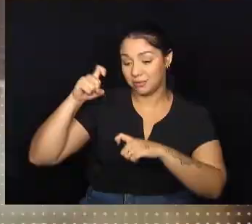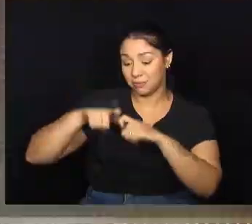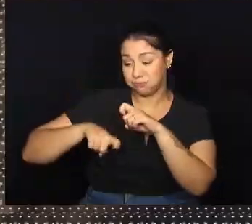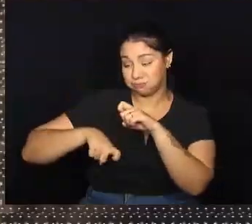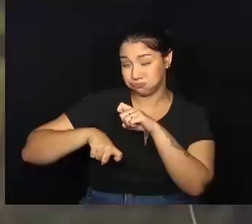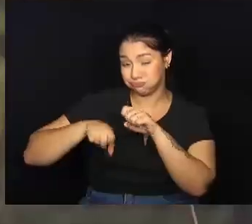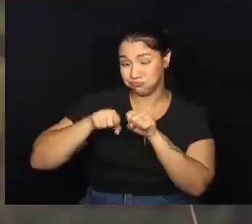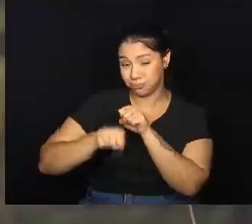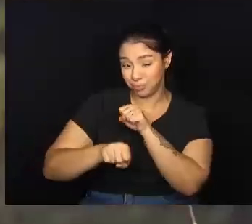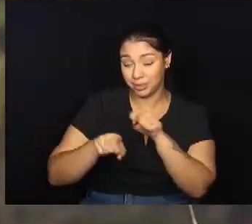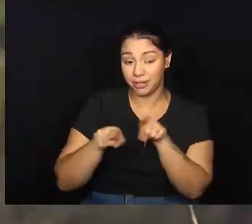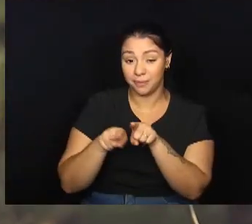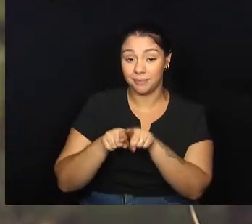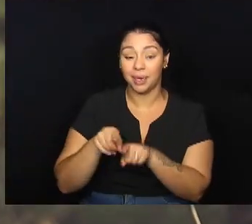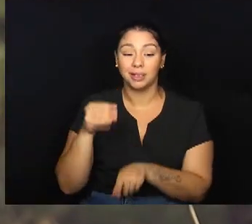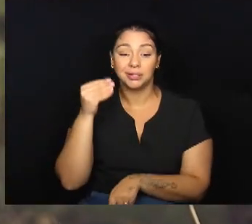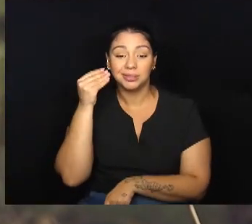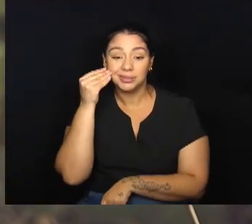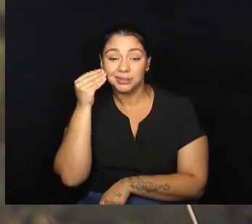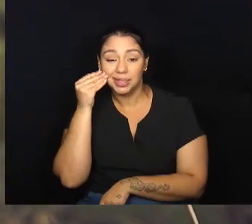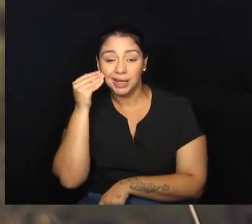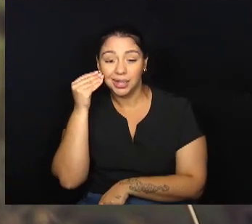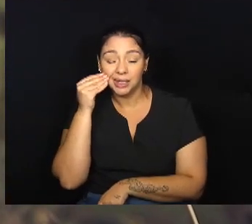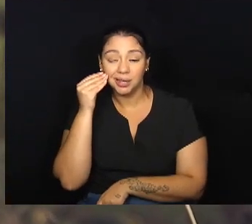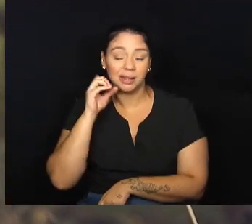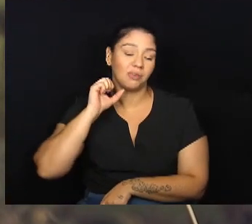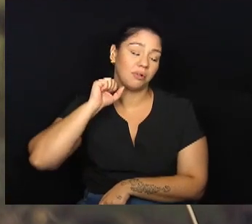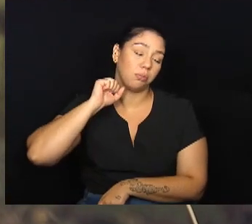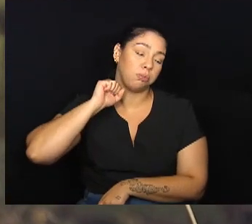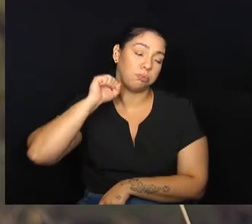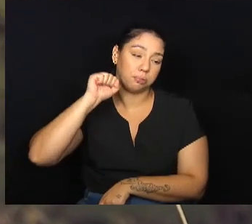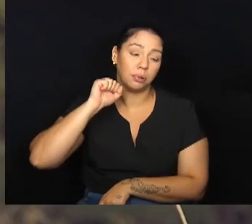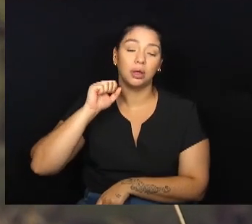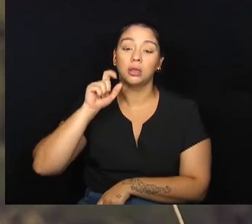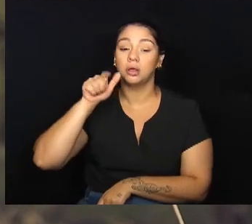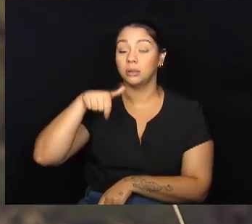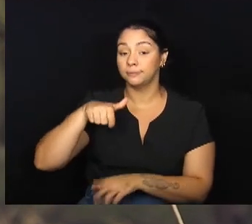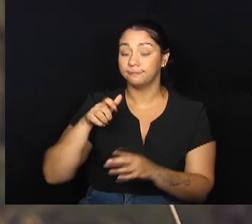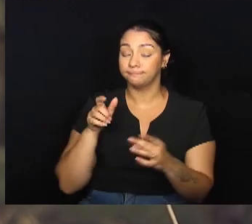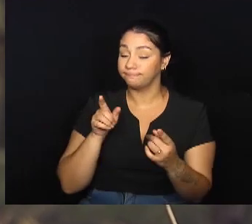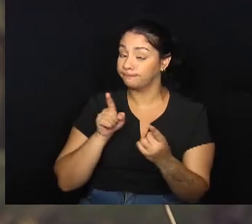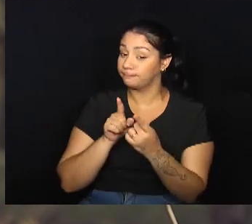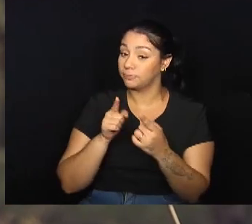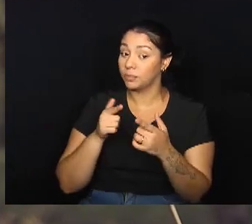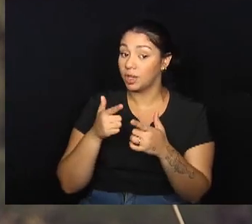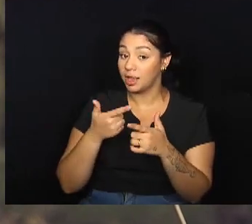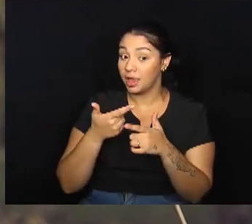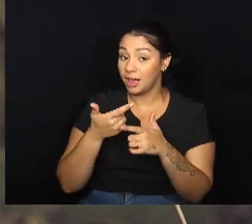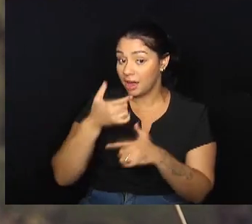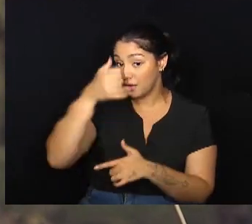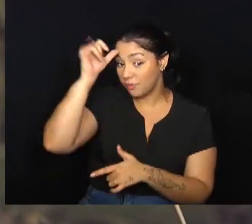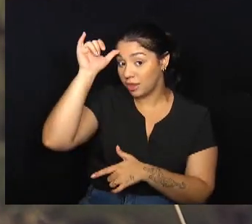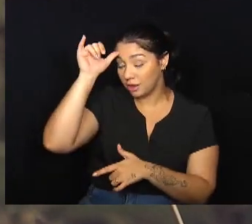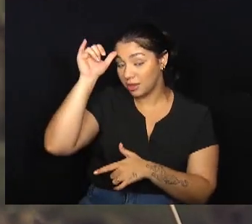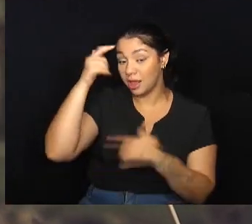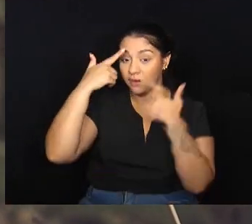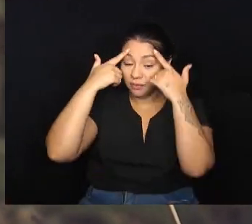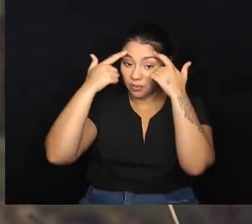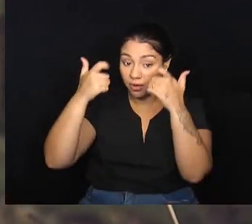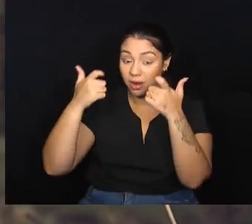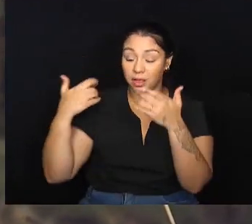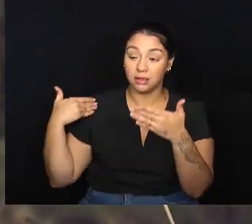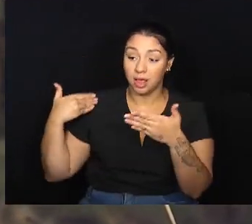violência sexual, além de tentativa de suicídios atendidos pela Rede Municipal de Enfrentamento e Prevenção às Violências